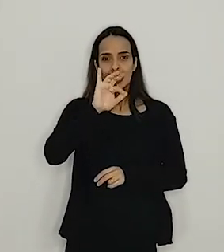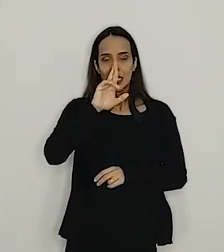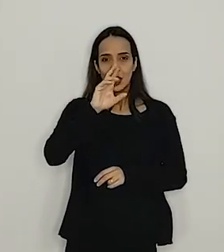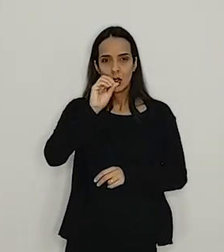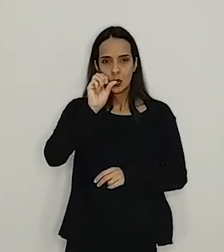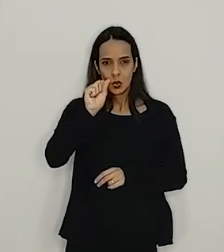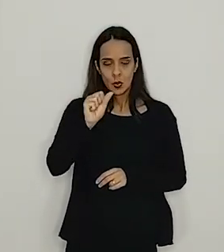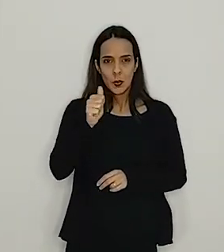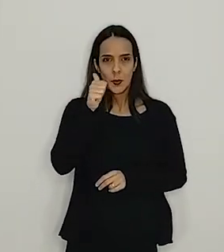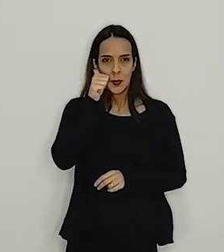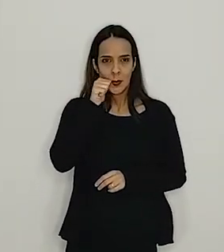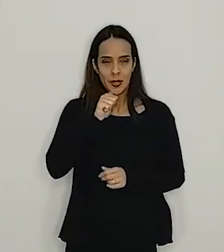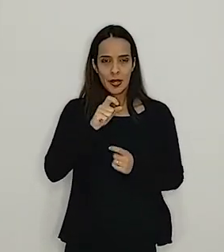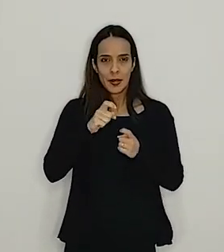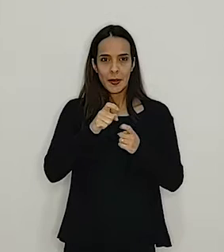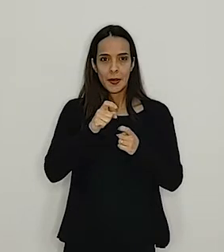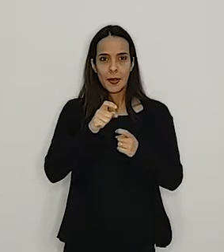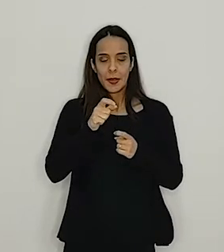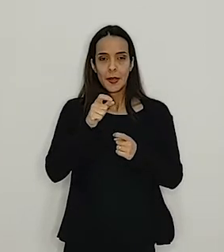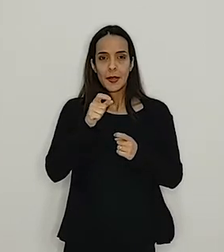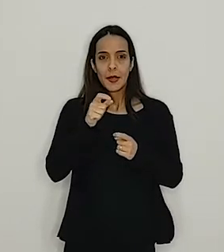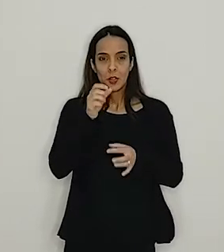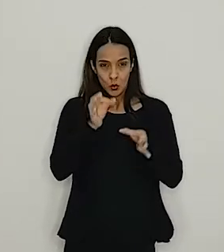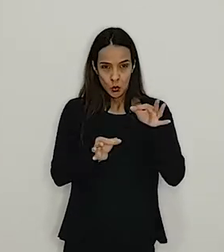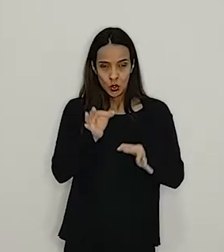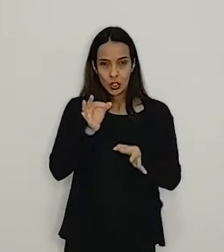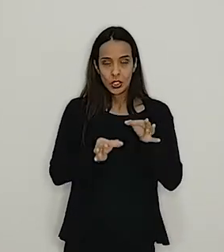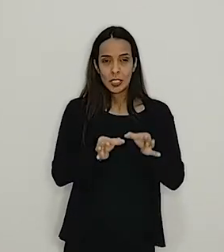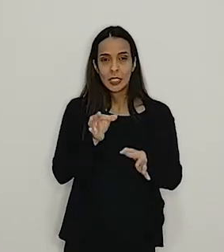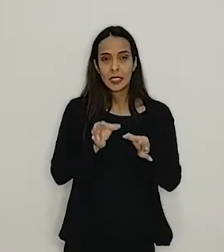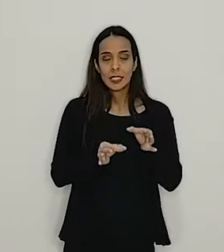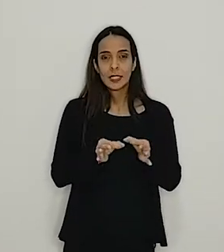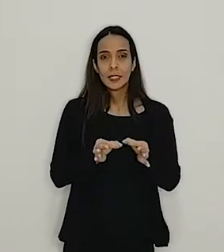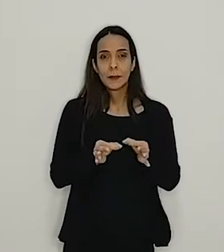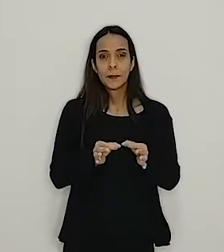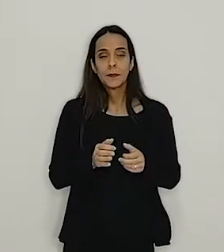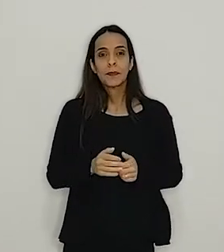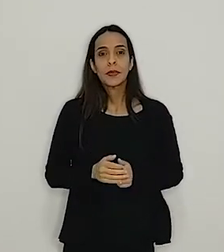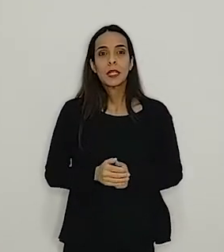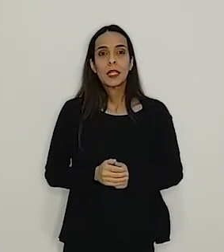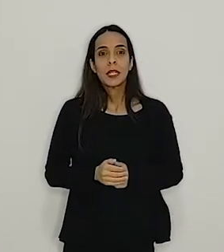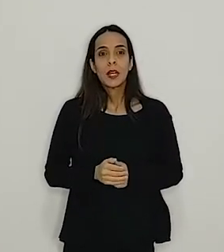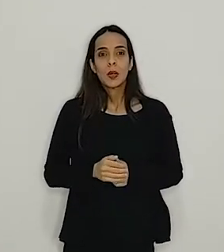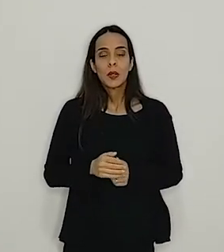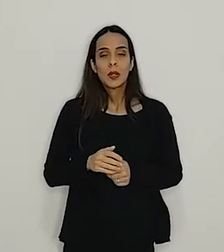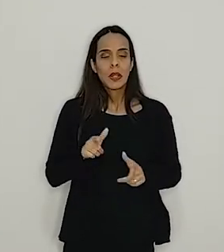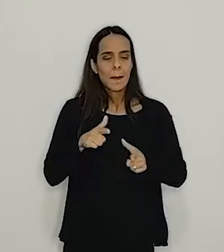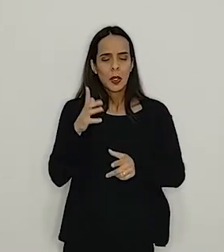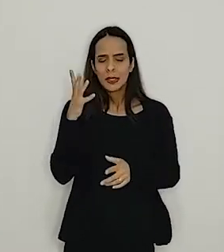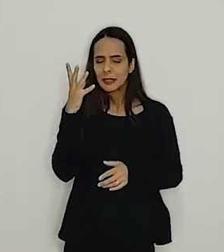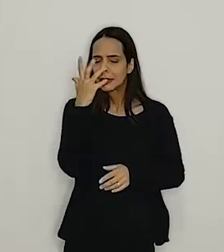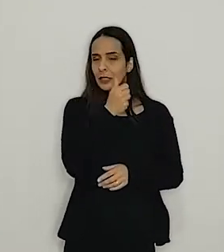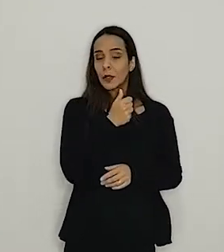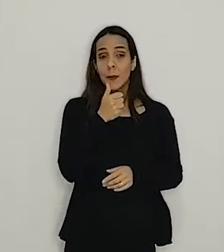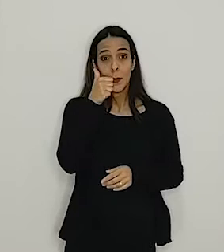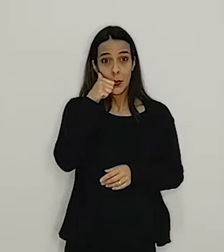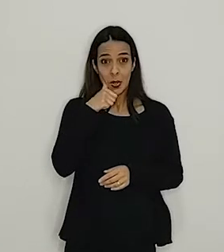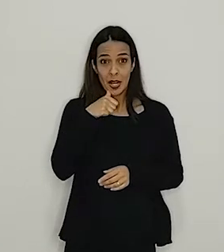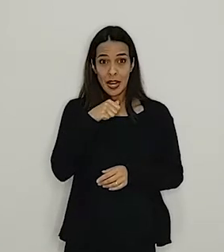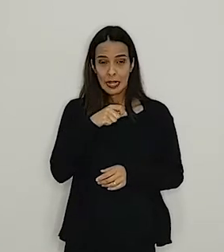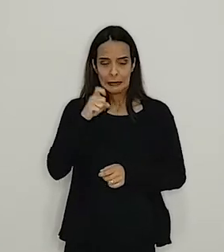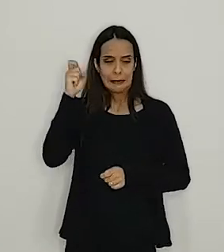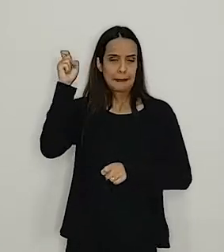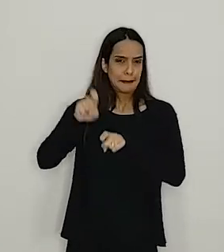iniciativa da doutora Gabriela Mansur, uma promotora de justiça aqui em São Paulo, que tem um trabalho lindíssimo com mulheres que são vítimas de